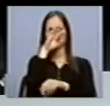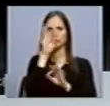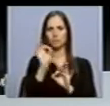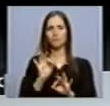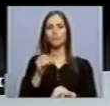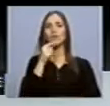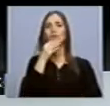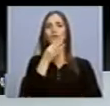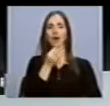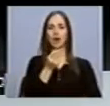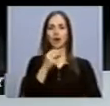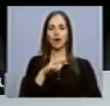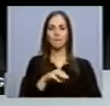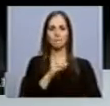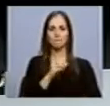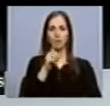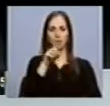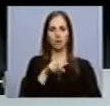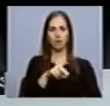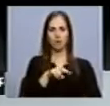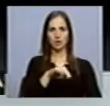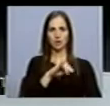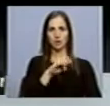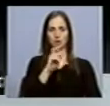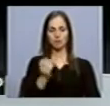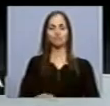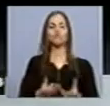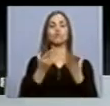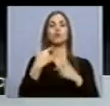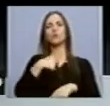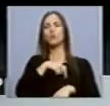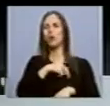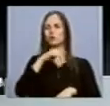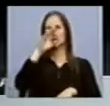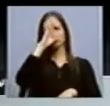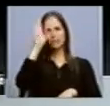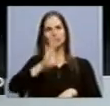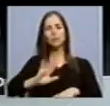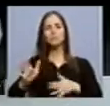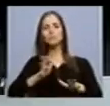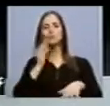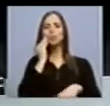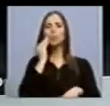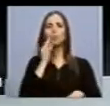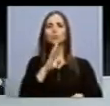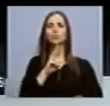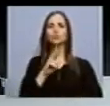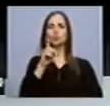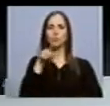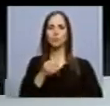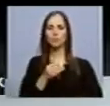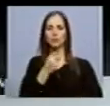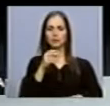amónia. Porque essa é a primeira grande revelação. Nós já sabíamos mais ou menos qual seria a constituição de Júpiter, hidrogênio, hélio, amónia